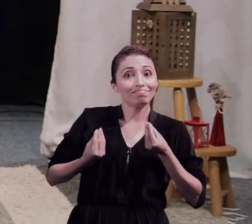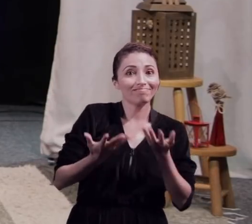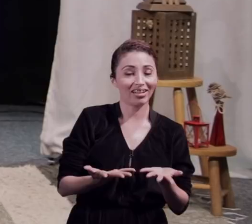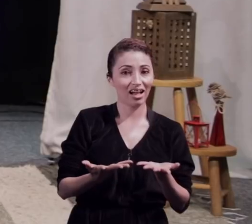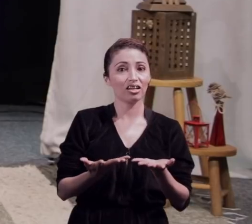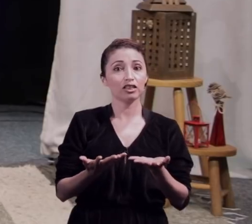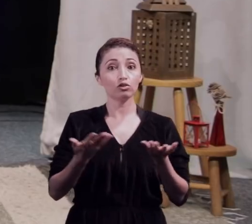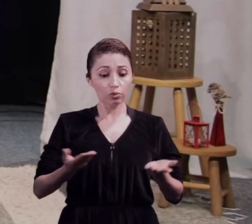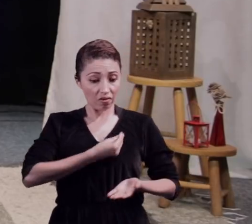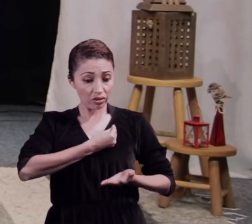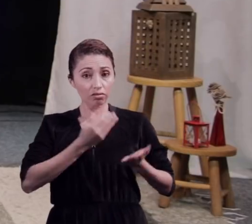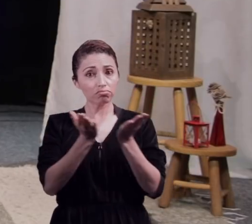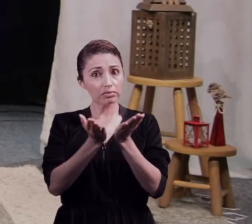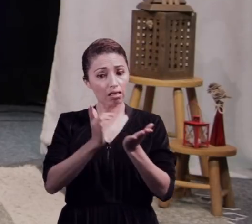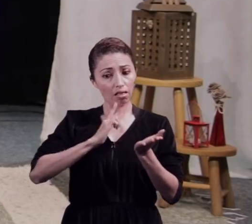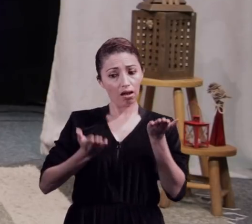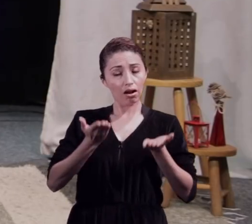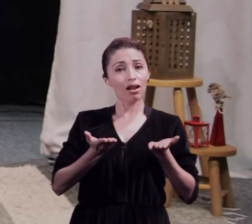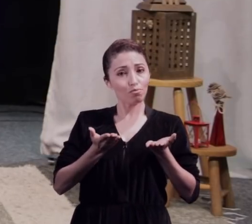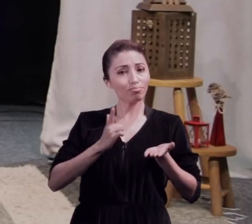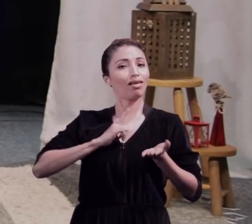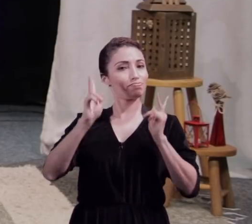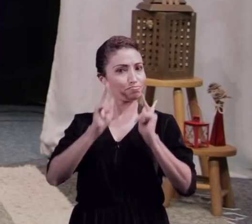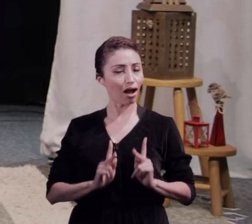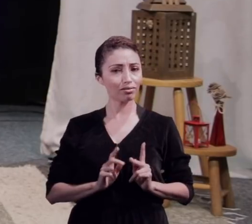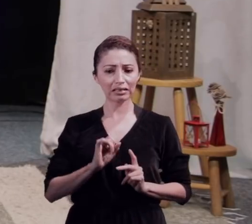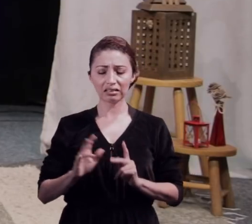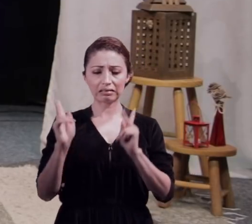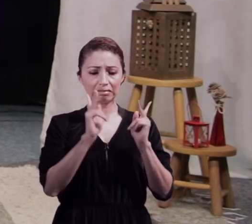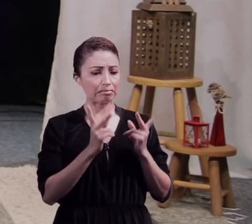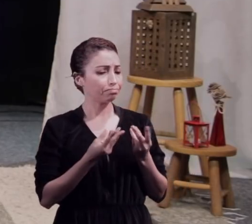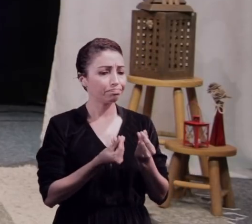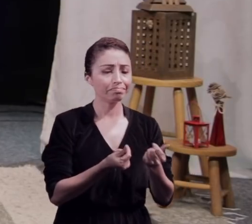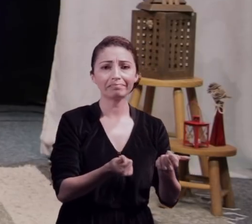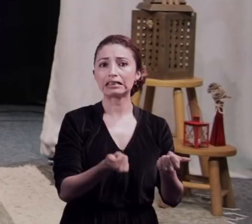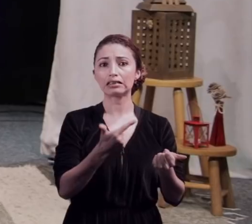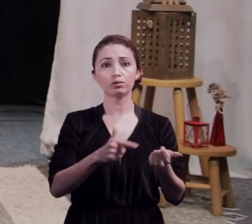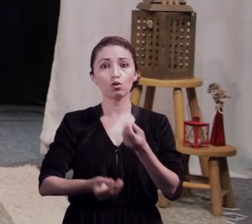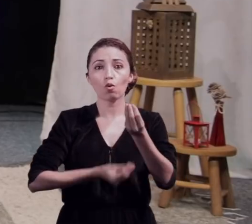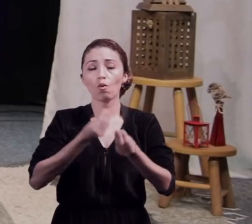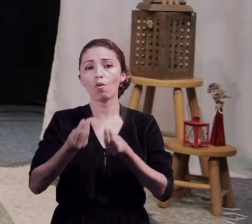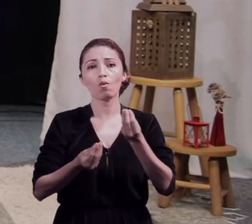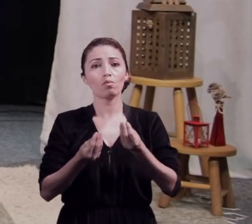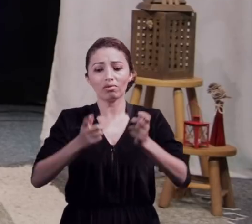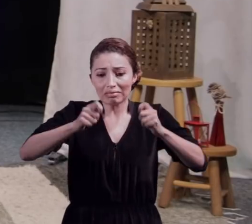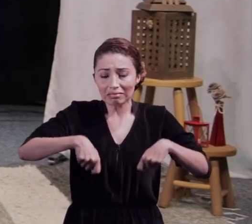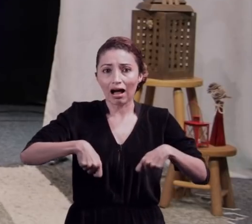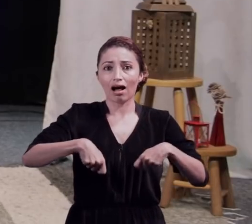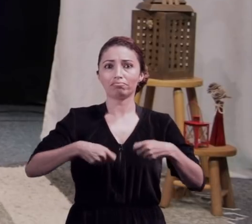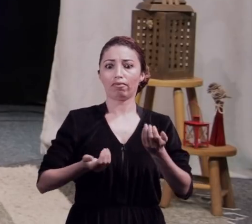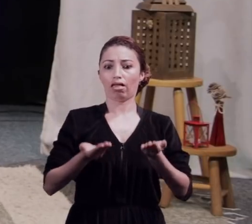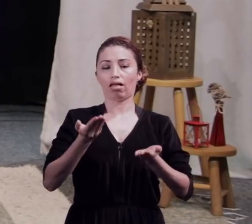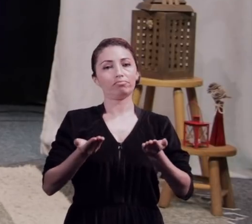vai sinalizar a paz. Sem paz, nós não conseguiremos experimentar uma vida